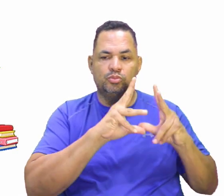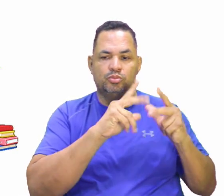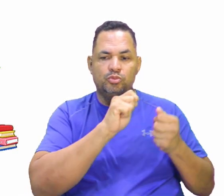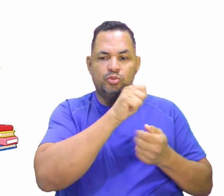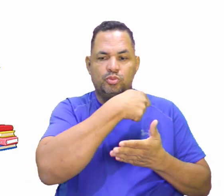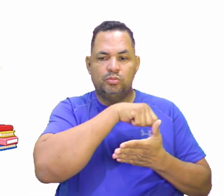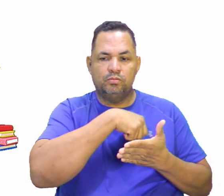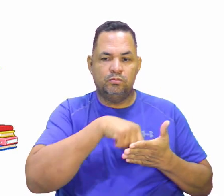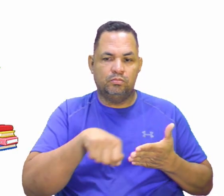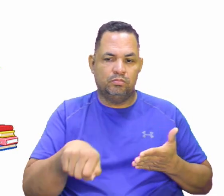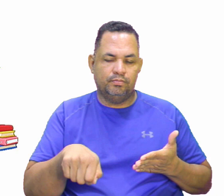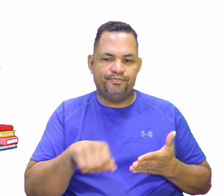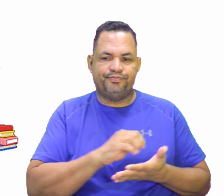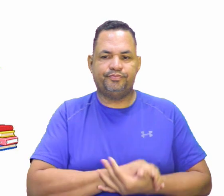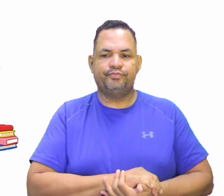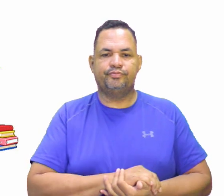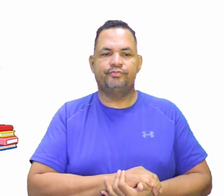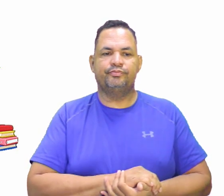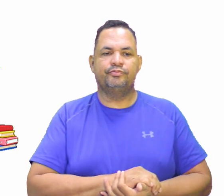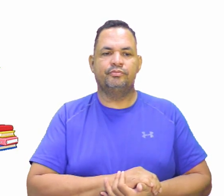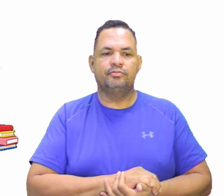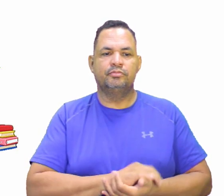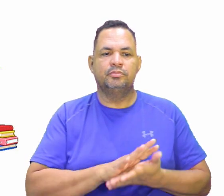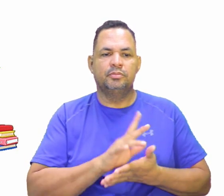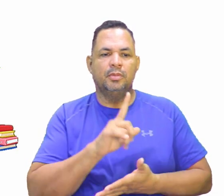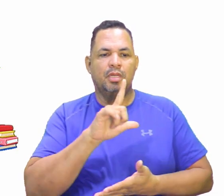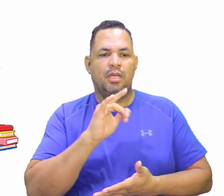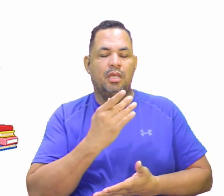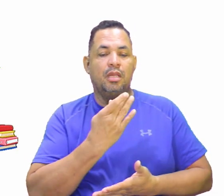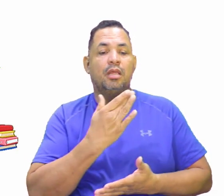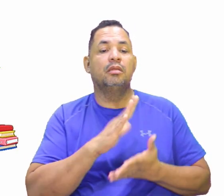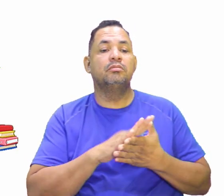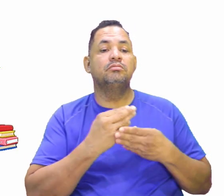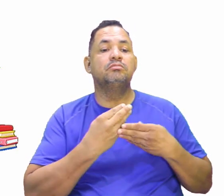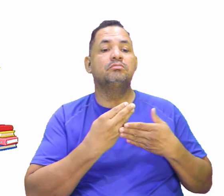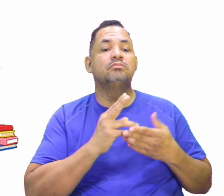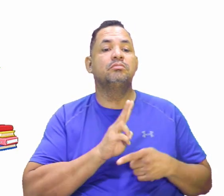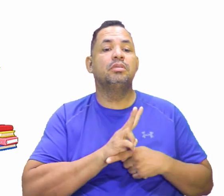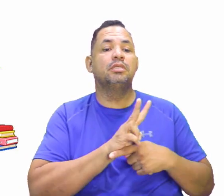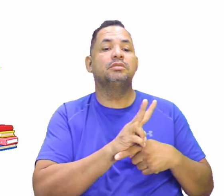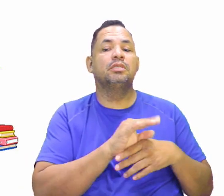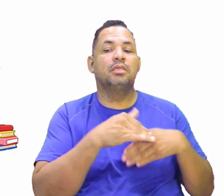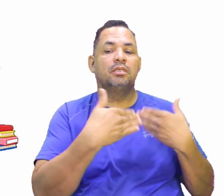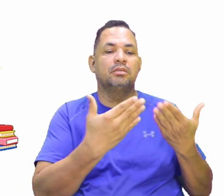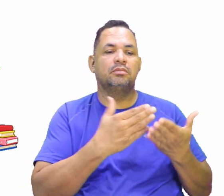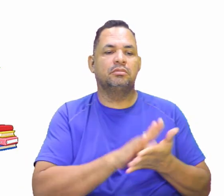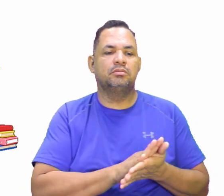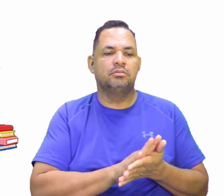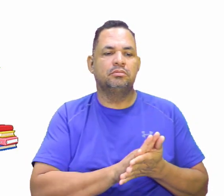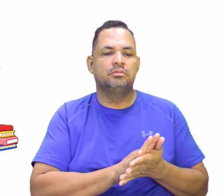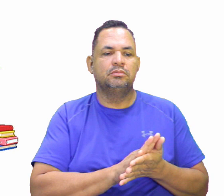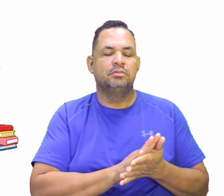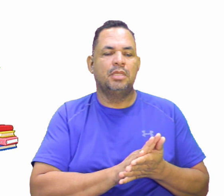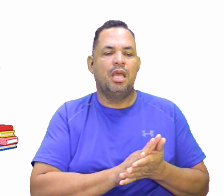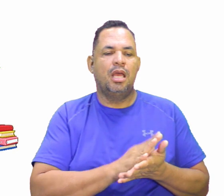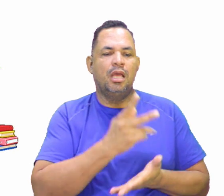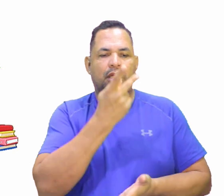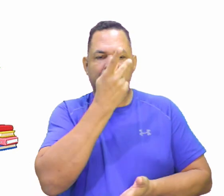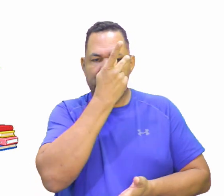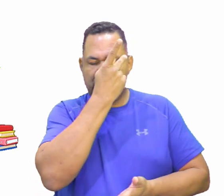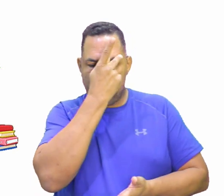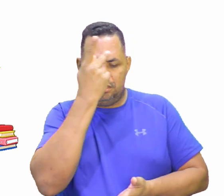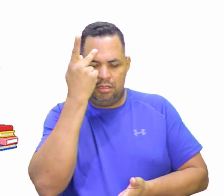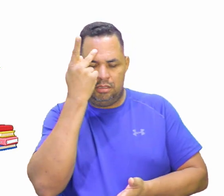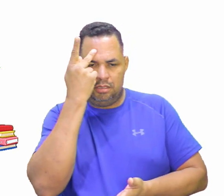anotações. Esse lhe tem a função de objeto indireto. Eu emprestei o caderno a quem? A ele. As pessoas me julgam sem